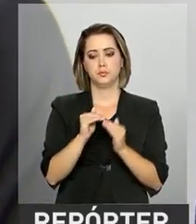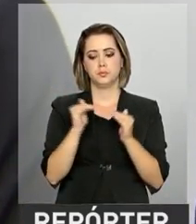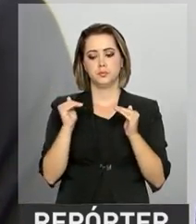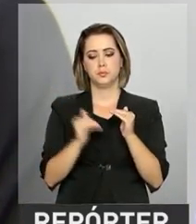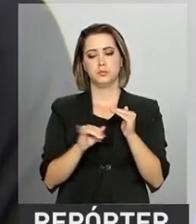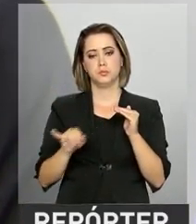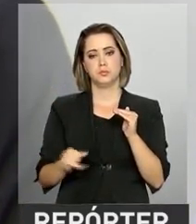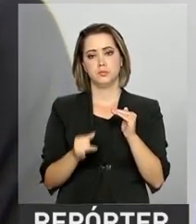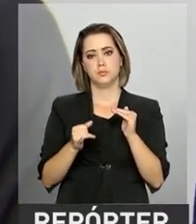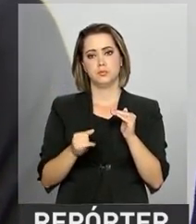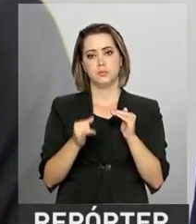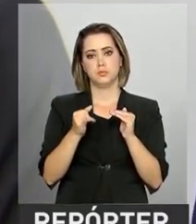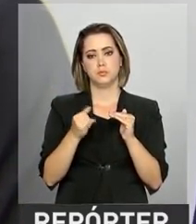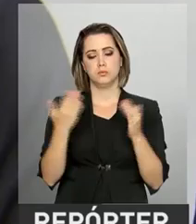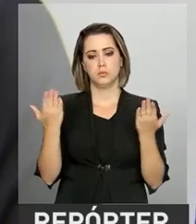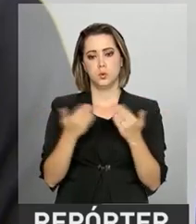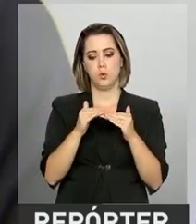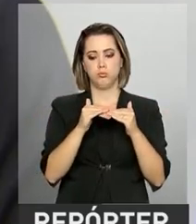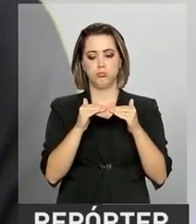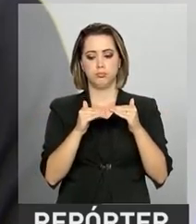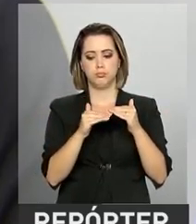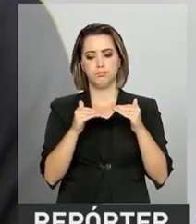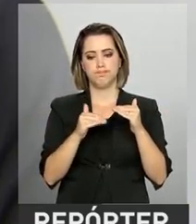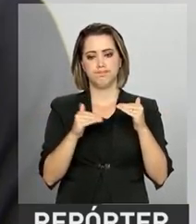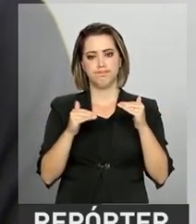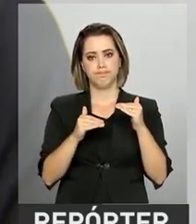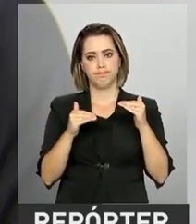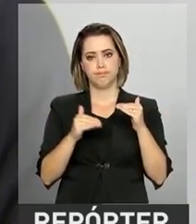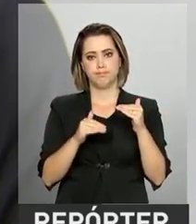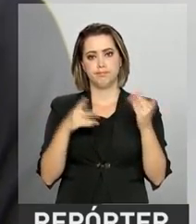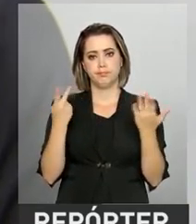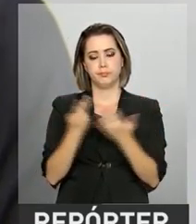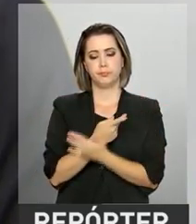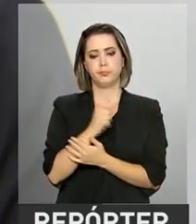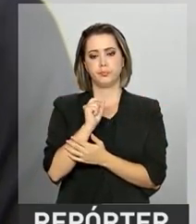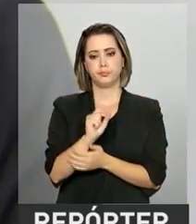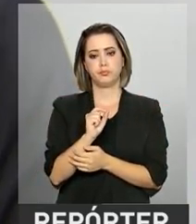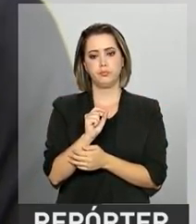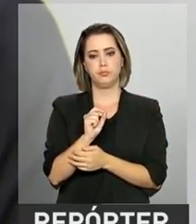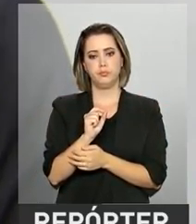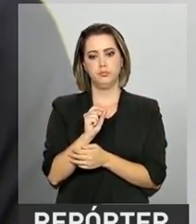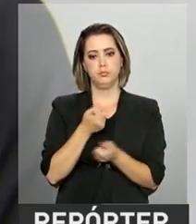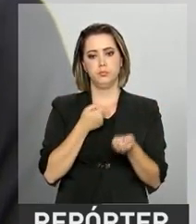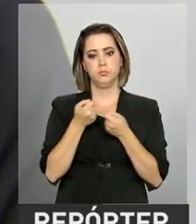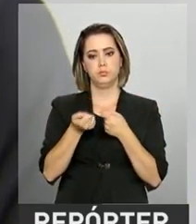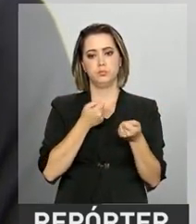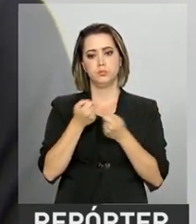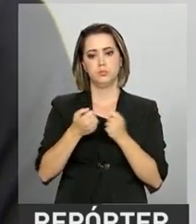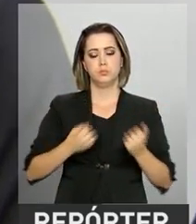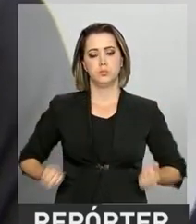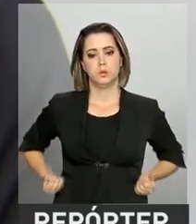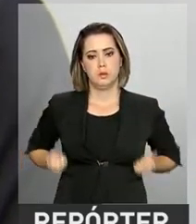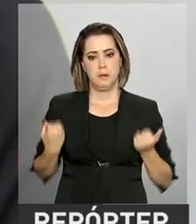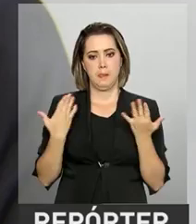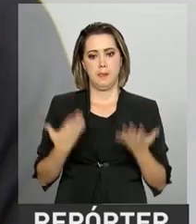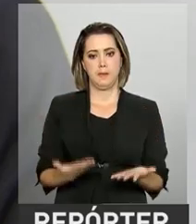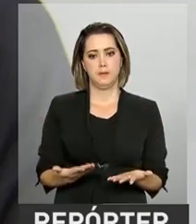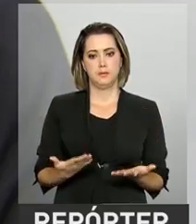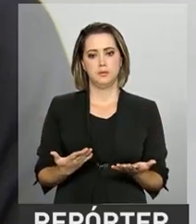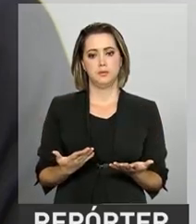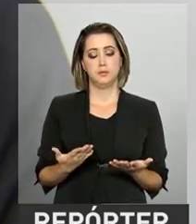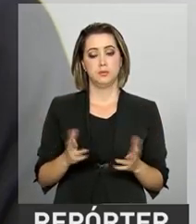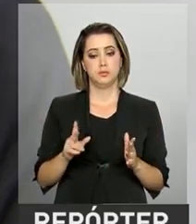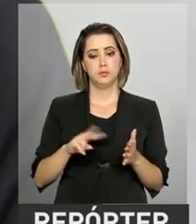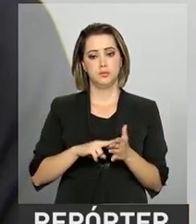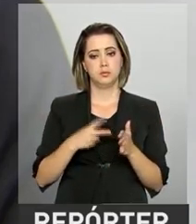caindo na medida, hoje começa a cair na medida em que está havendo exatamente um controle das despesas públicas, portanto, um